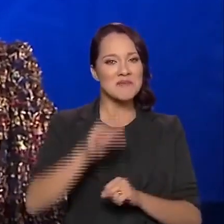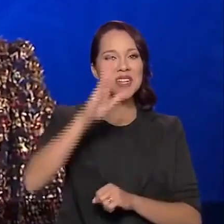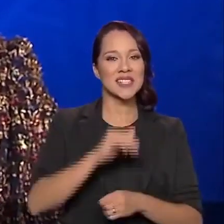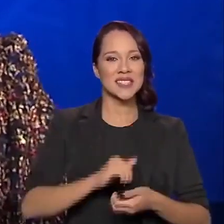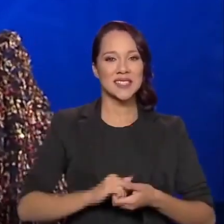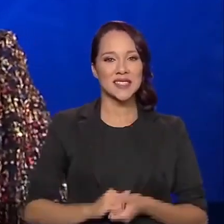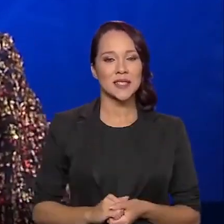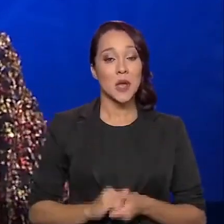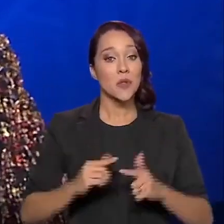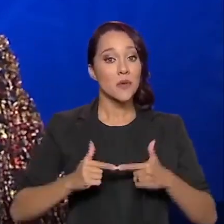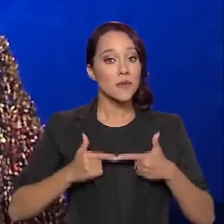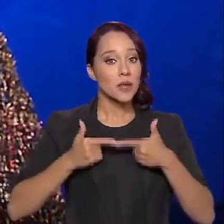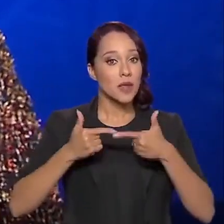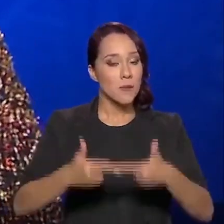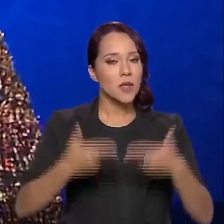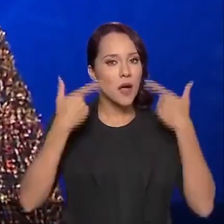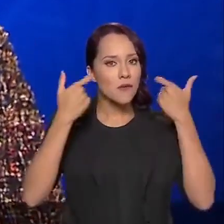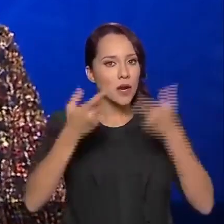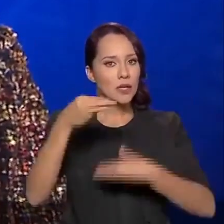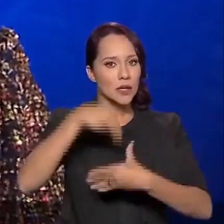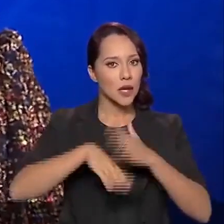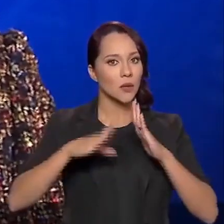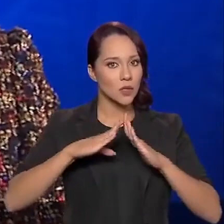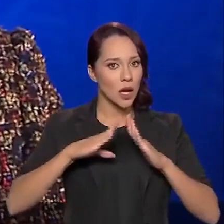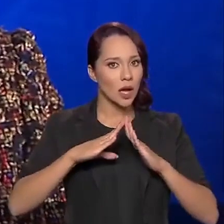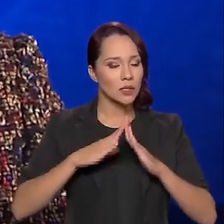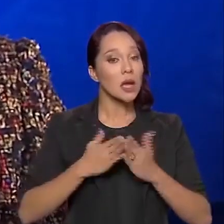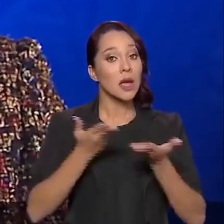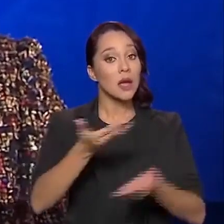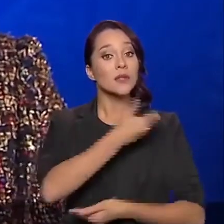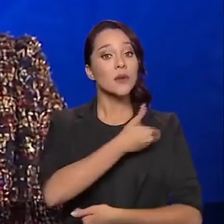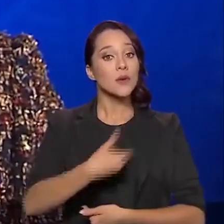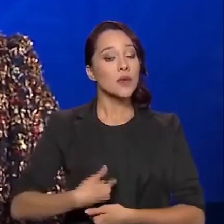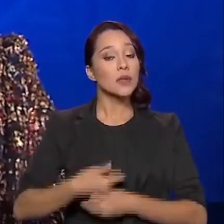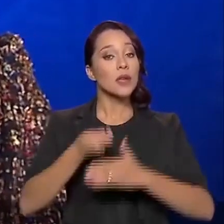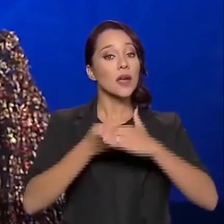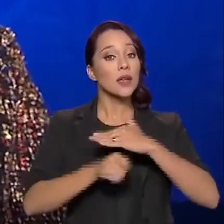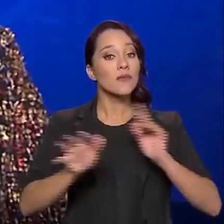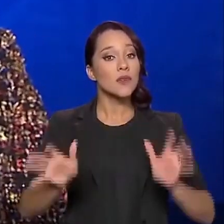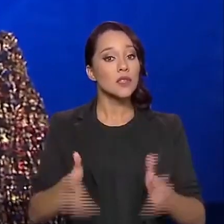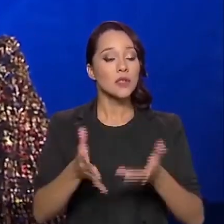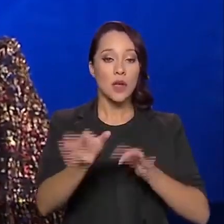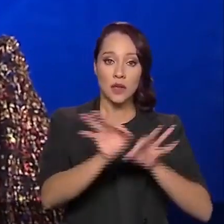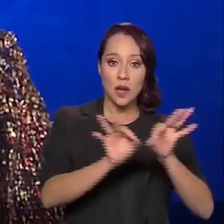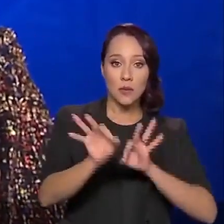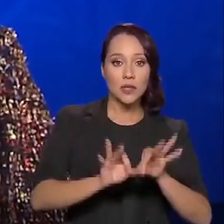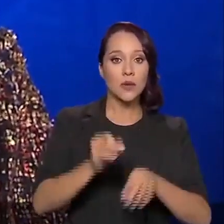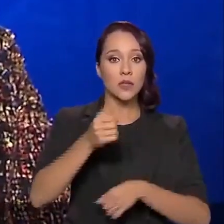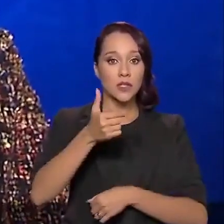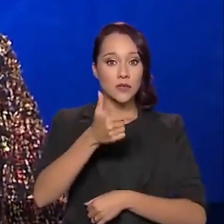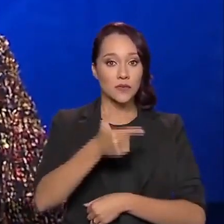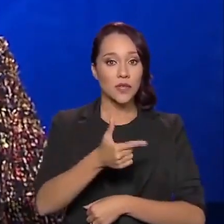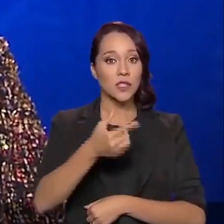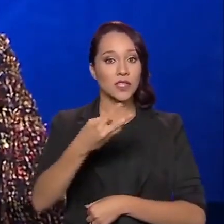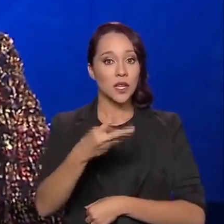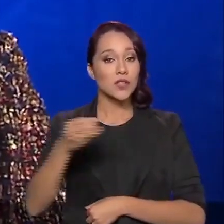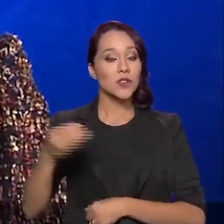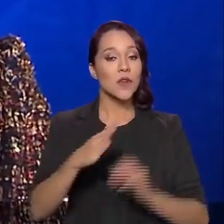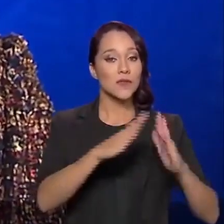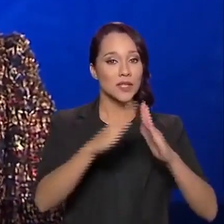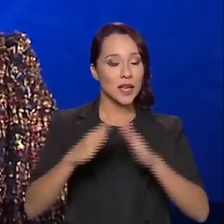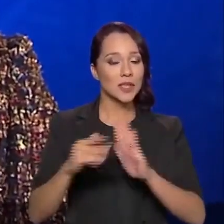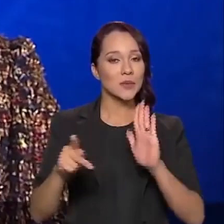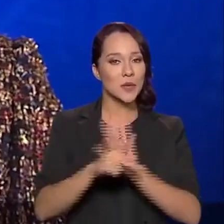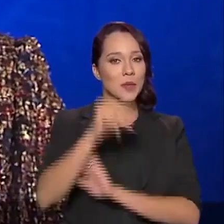muito mais. No enfrentamento à violência doméstica, este governo está investindo na construção de 23